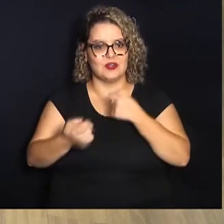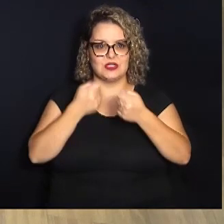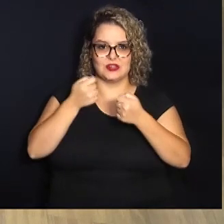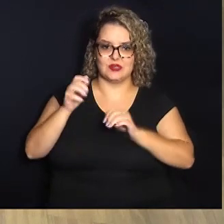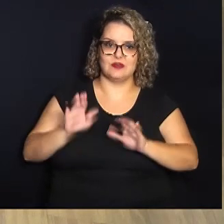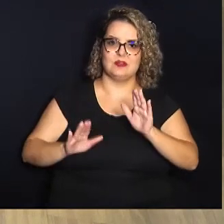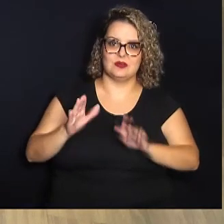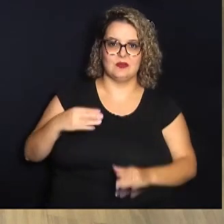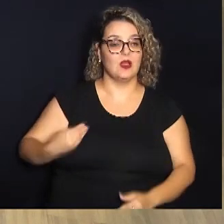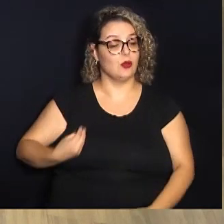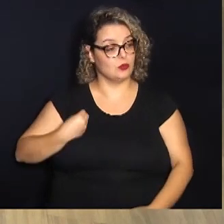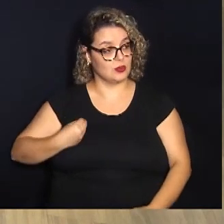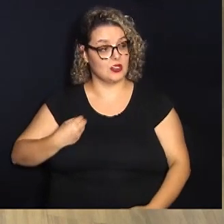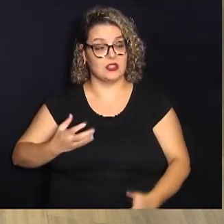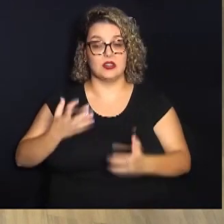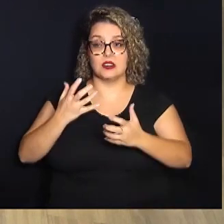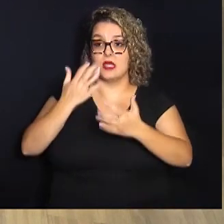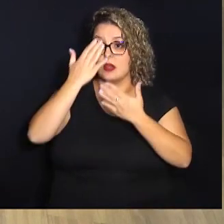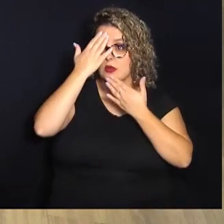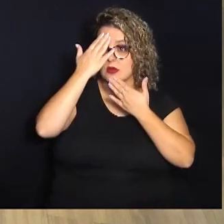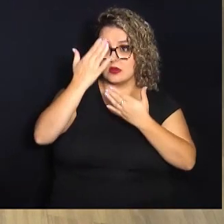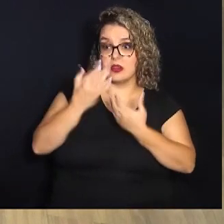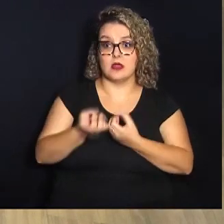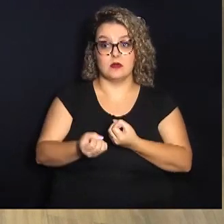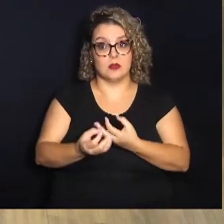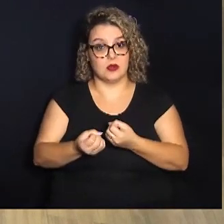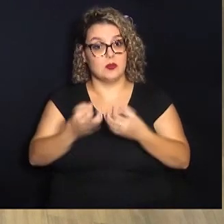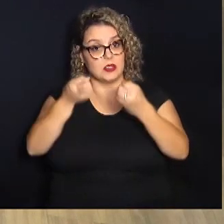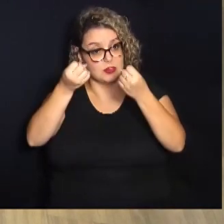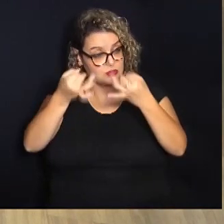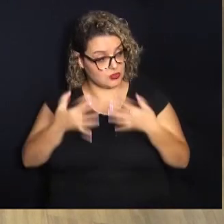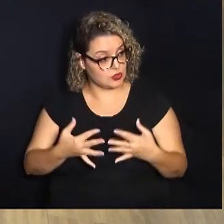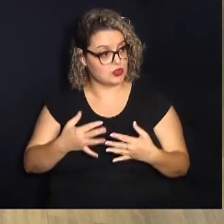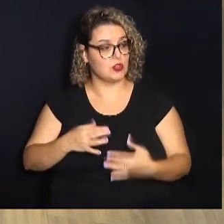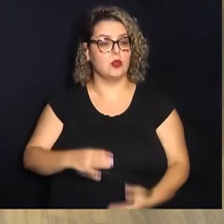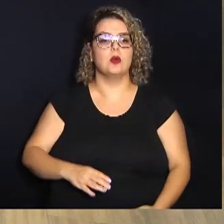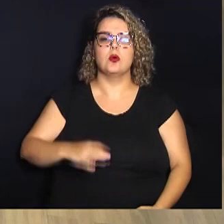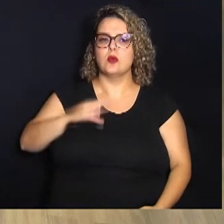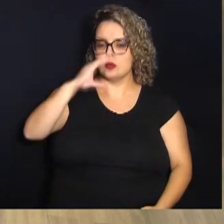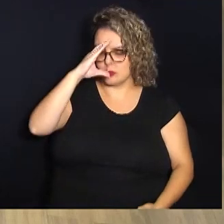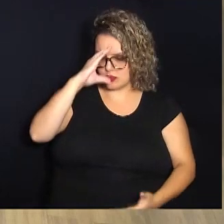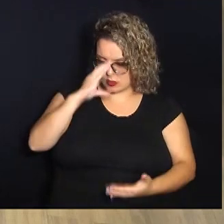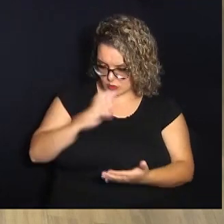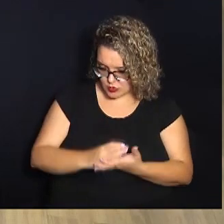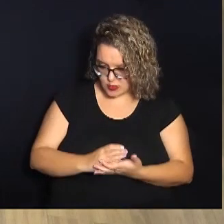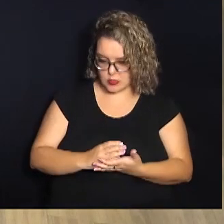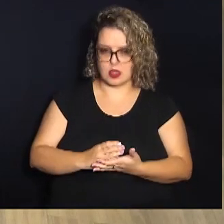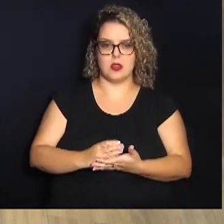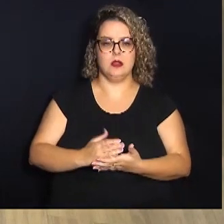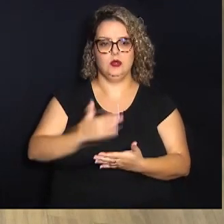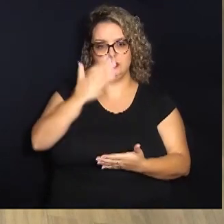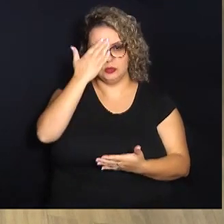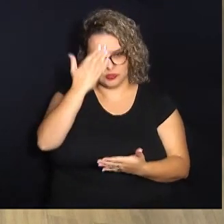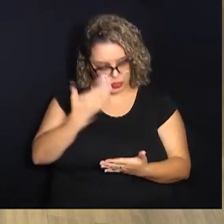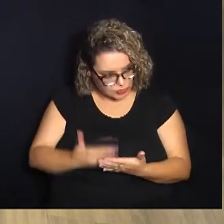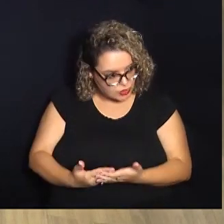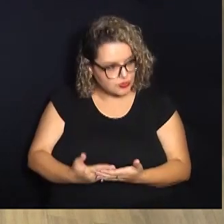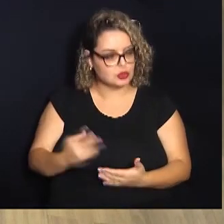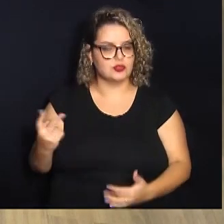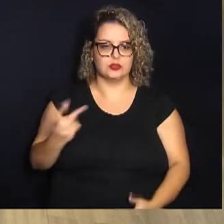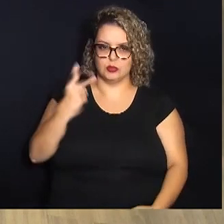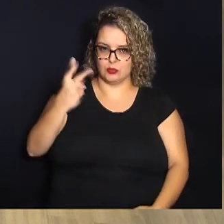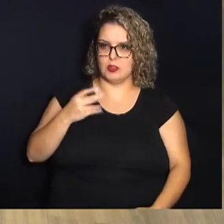Ordem ao vivo. Quero agradecer muito as informações com credibilidade que foram passadas aqui, de grande valia para o